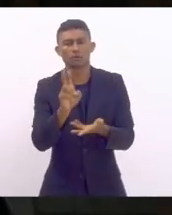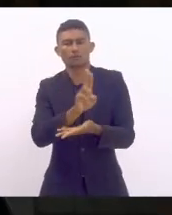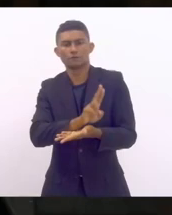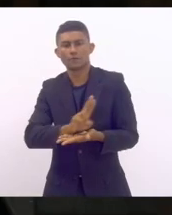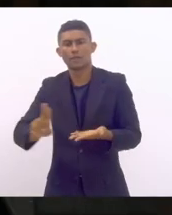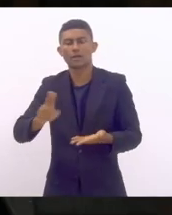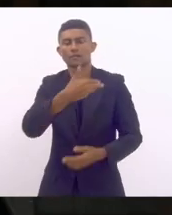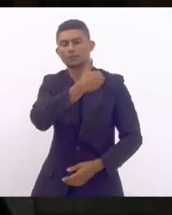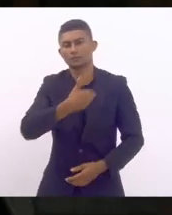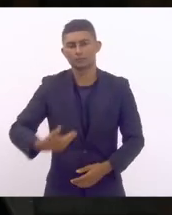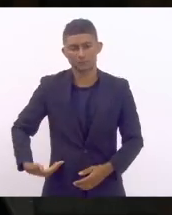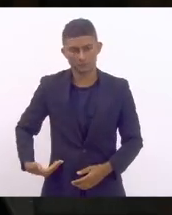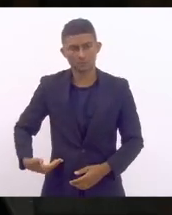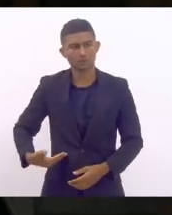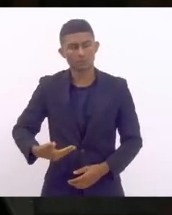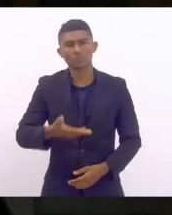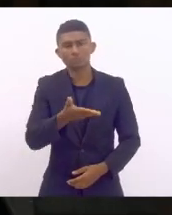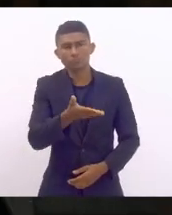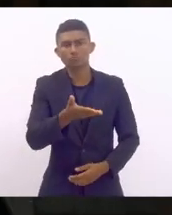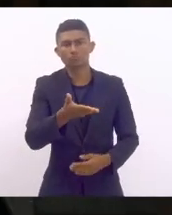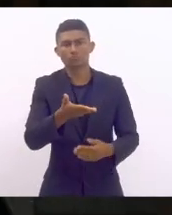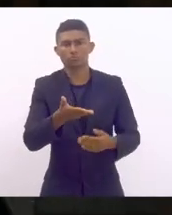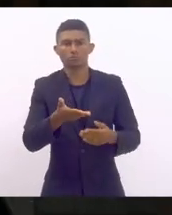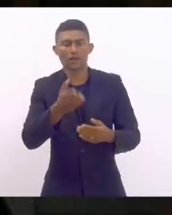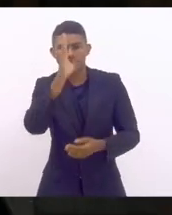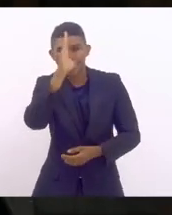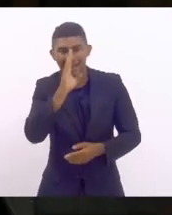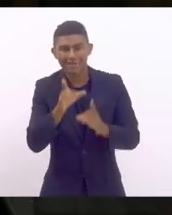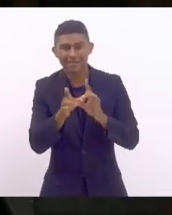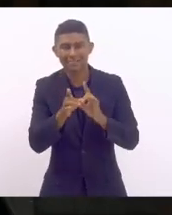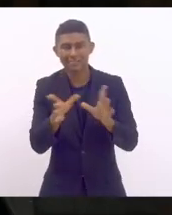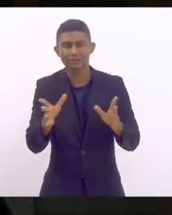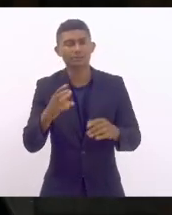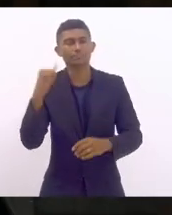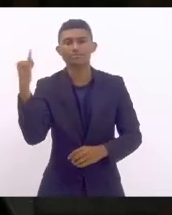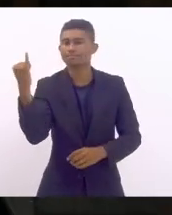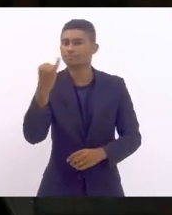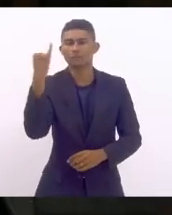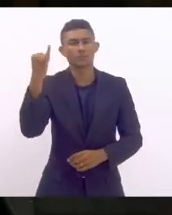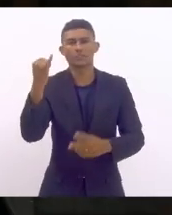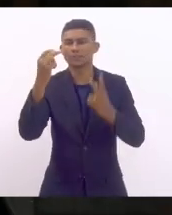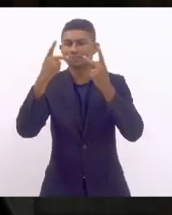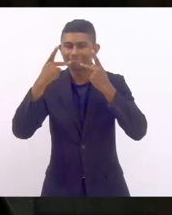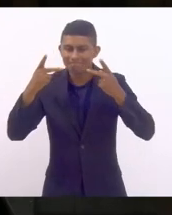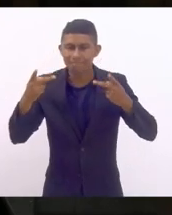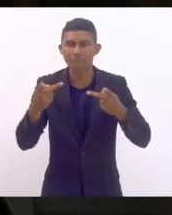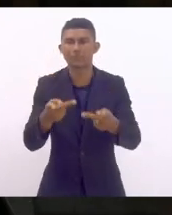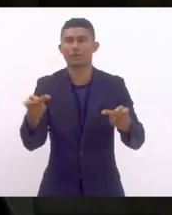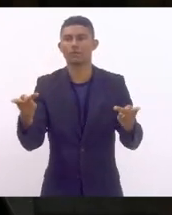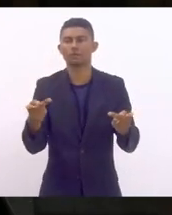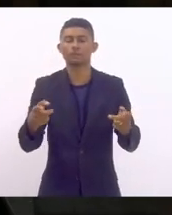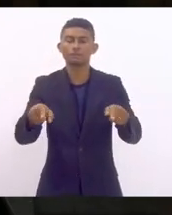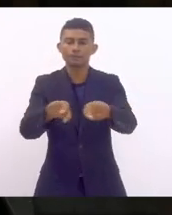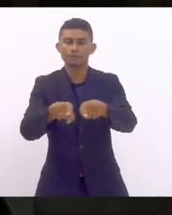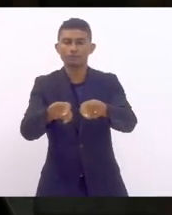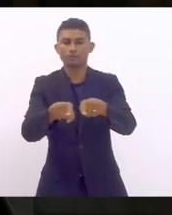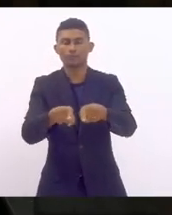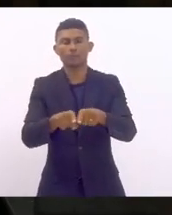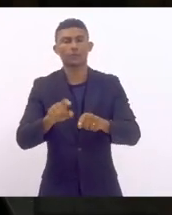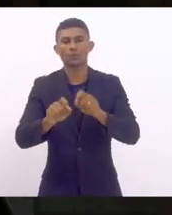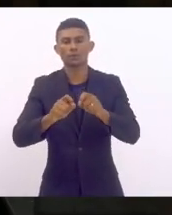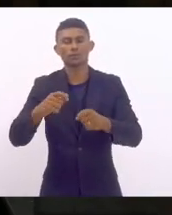públicas de ensino superior e de pesquisa em todas as áreas do conhecimento Você é muito importante e repetir é da mesma maneira